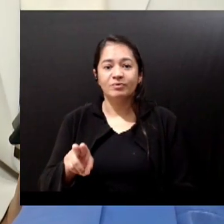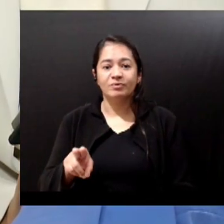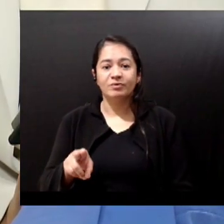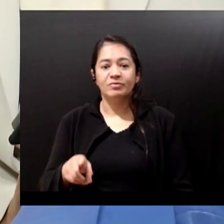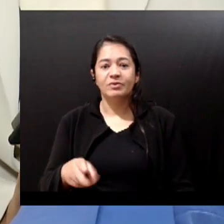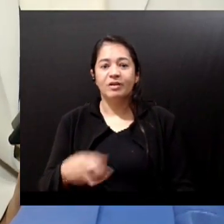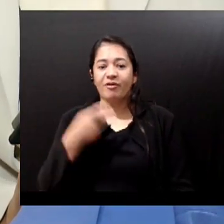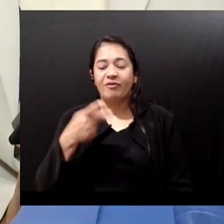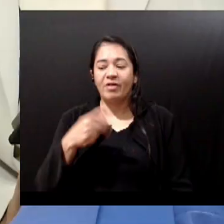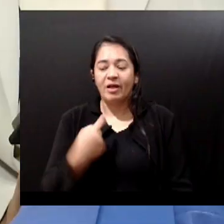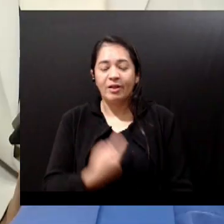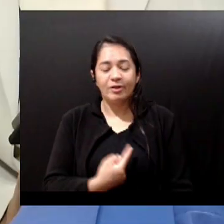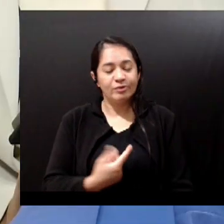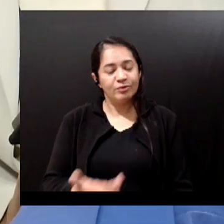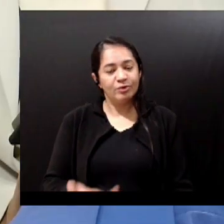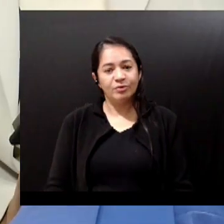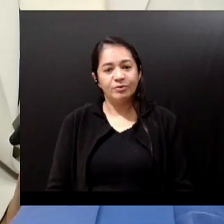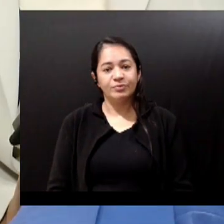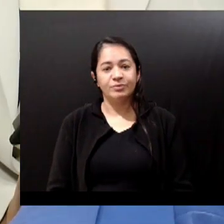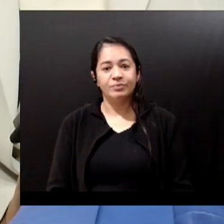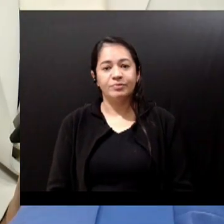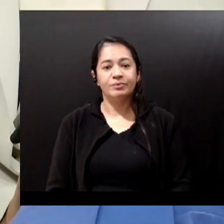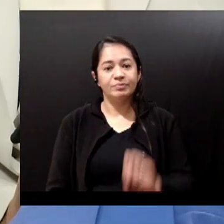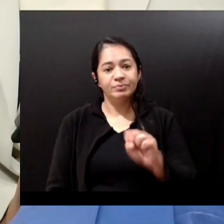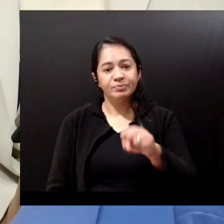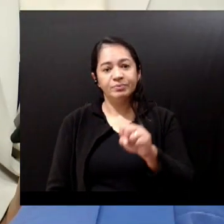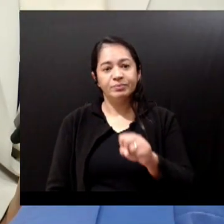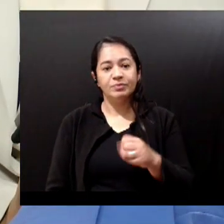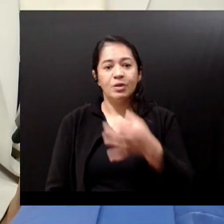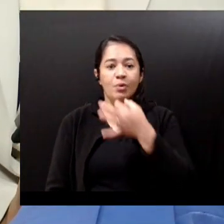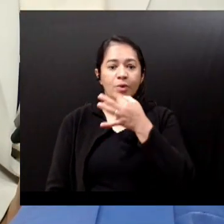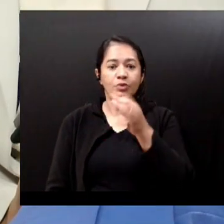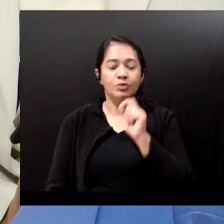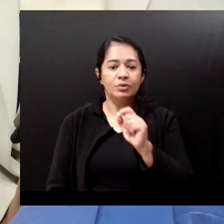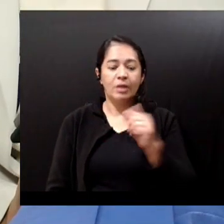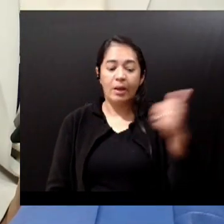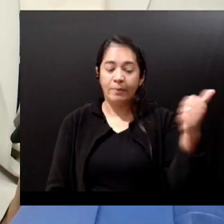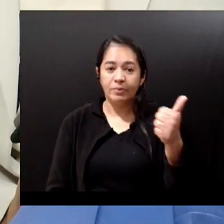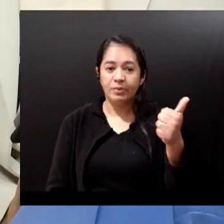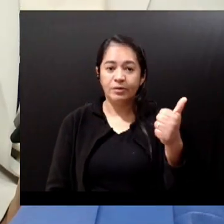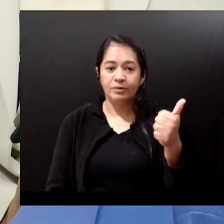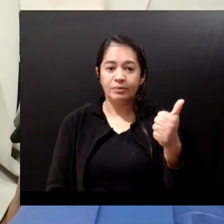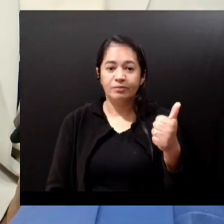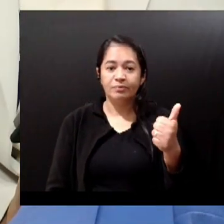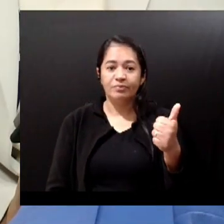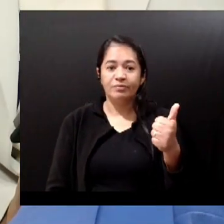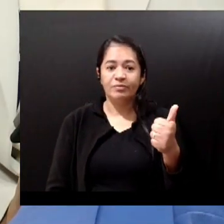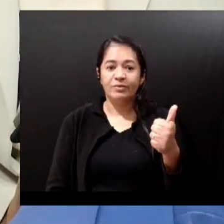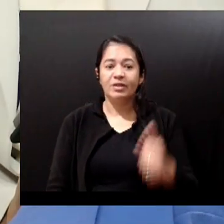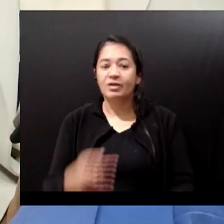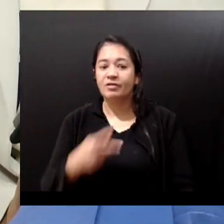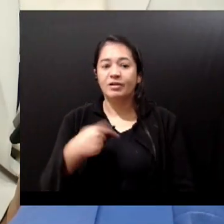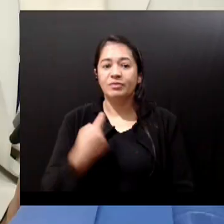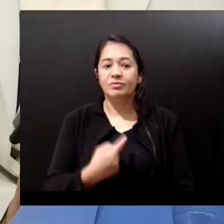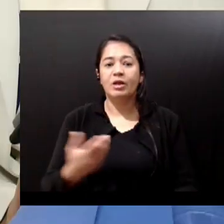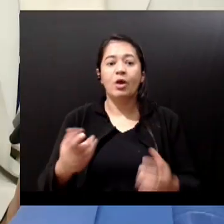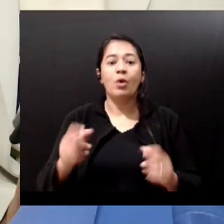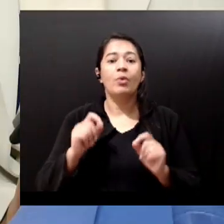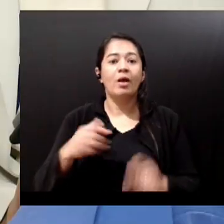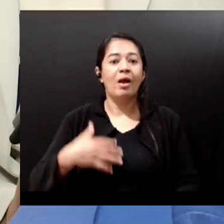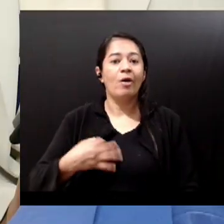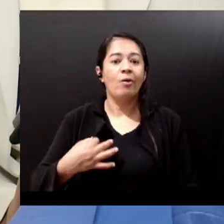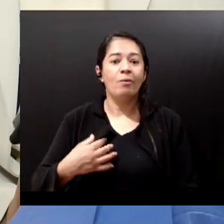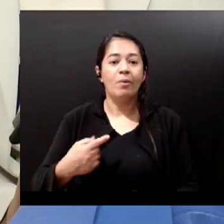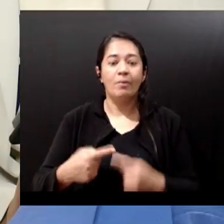sobre a é, né. gente, sim, sim. muito. Eu acho que a primeira coisa que fala sobre a gente é a roupa, né, porque a partir do